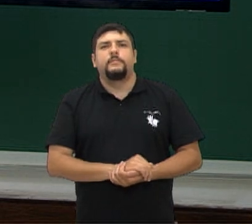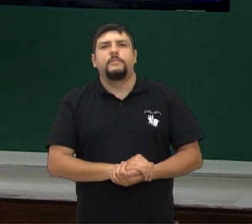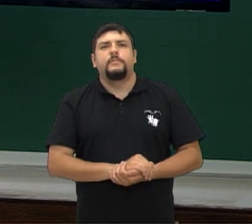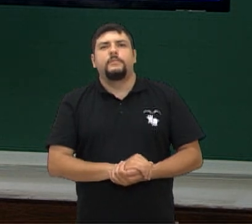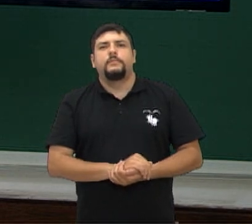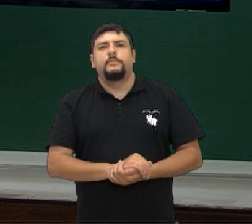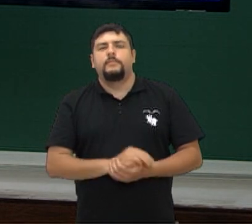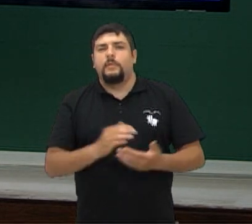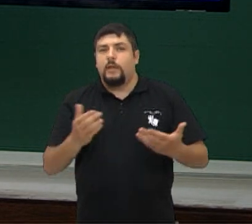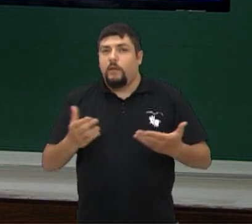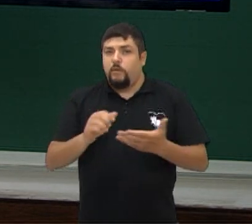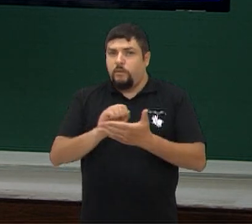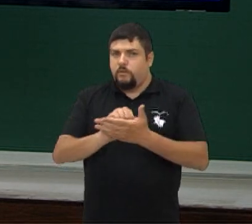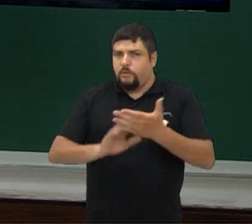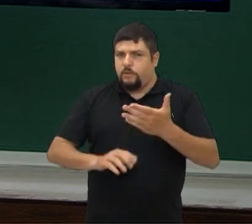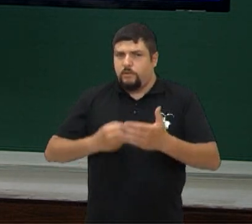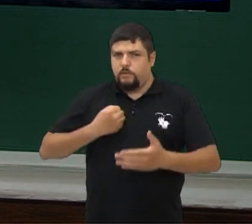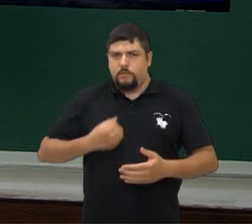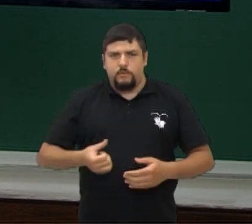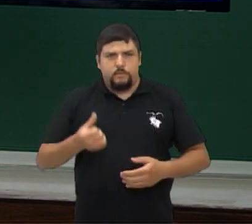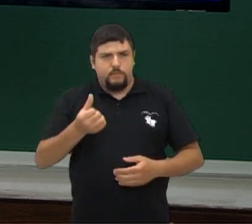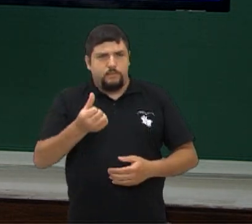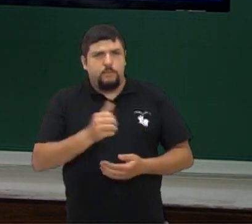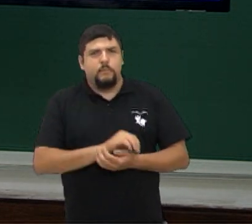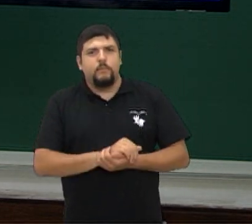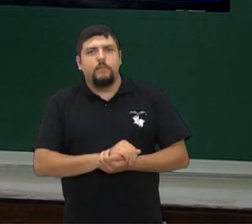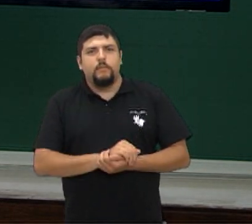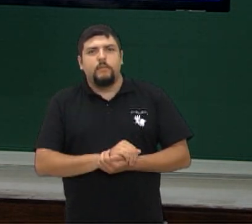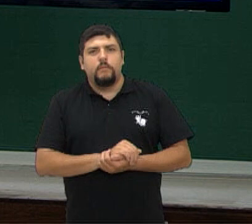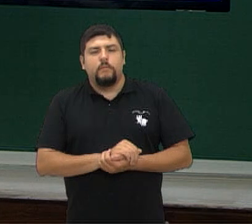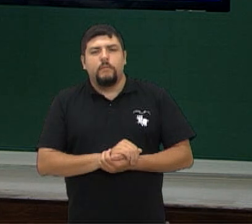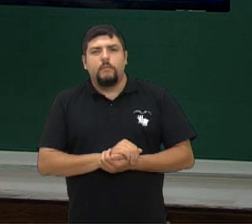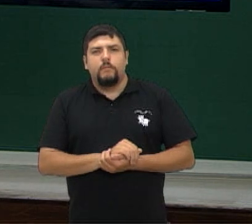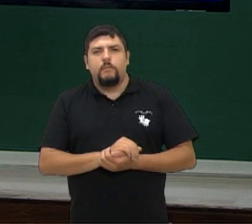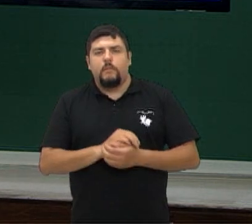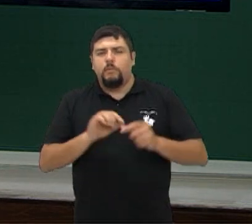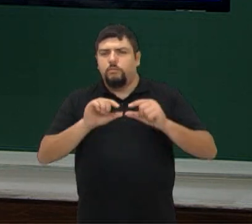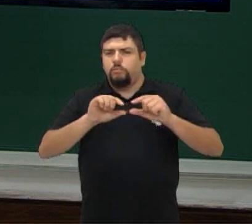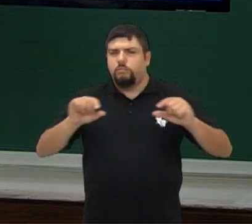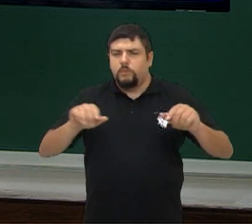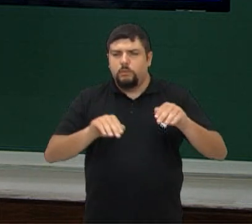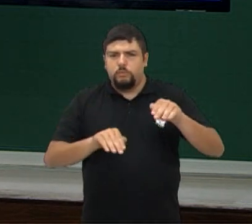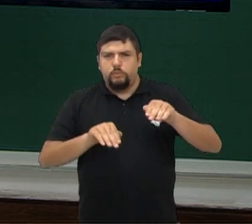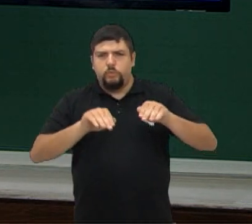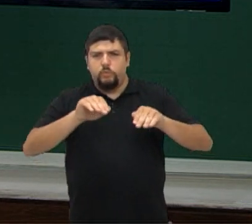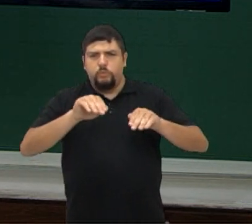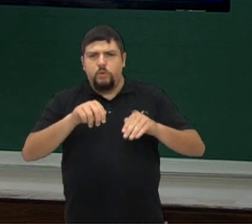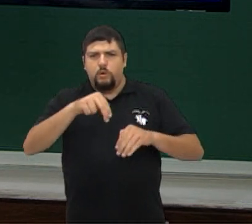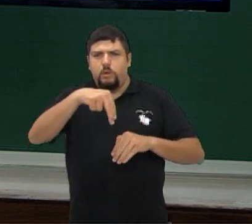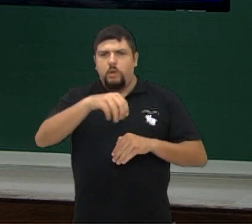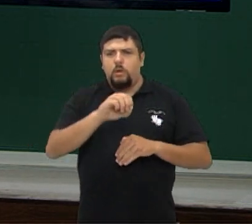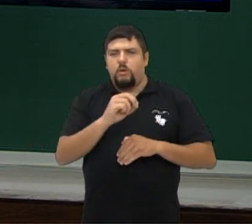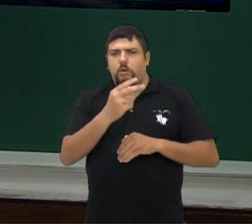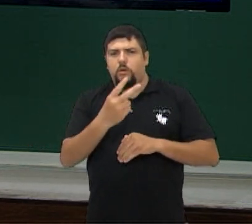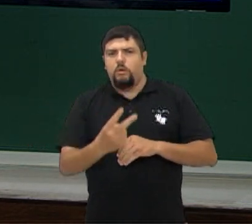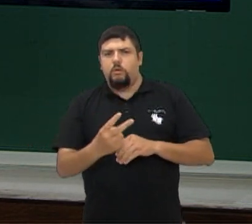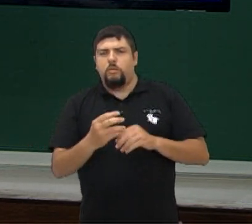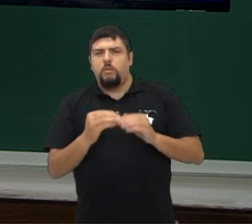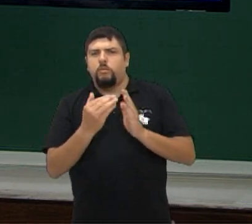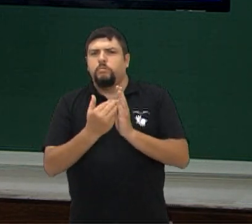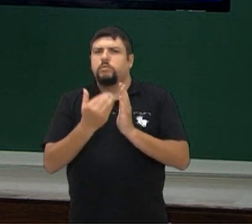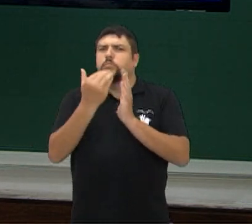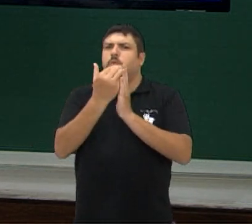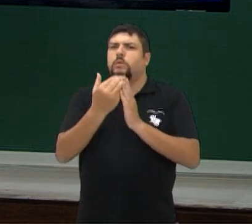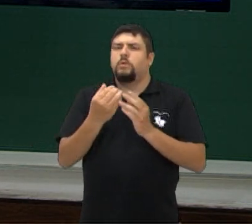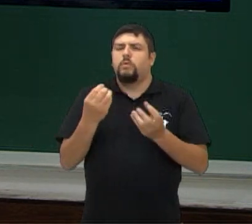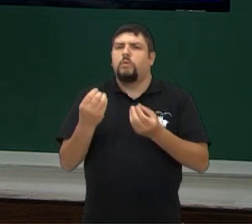Agora para a atividade 6. No sistema em equilíbrio, a quantidade de NO2 gasoso aumenta com. Então, qual